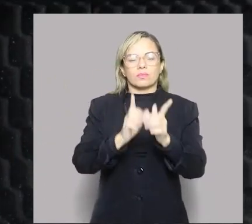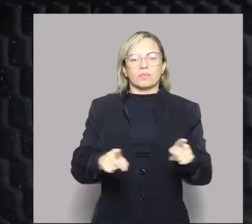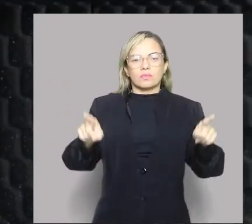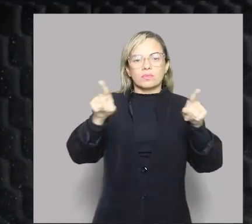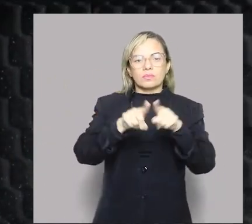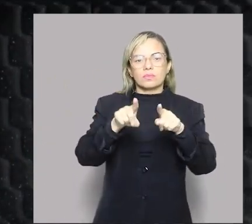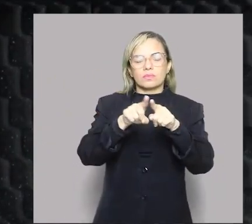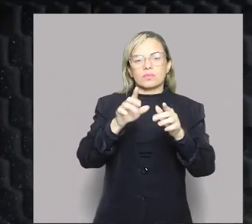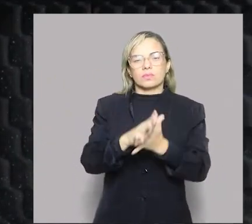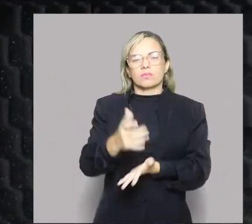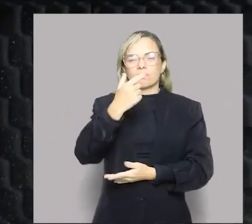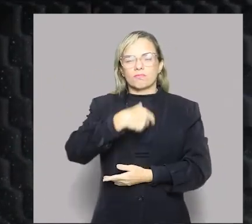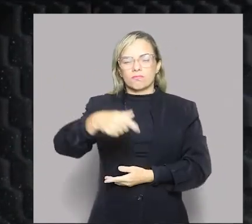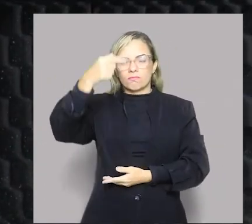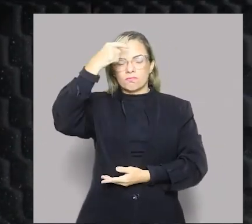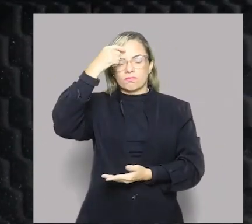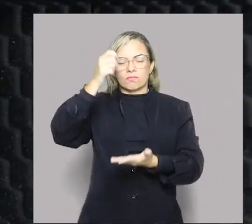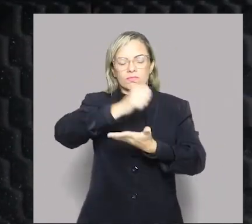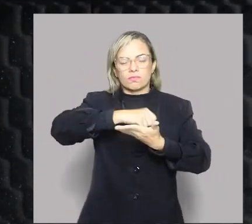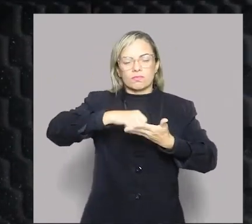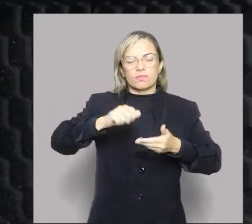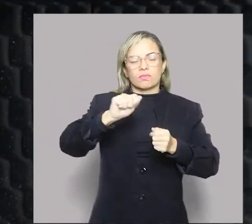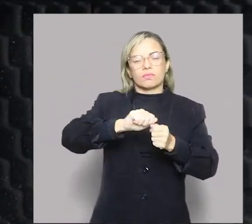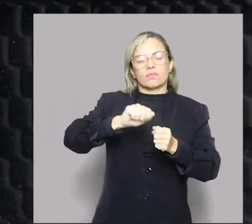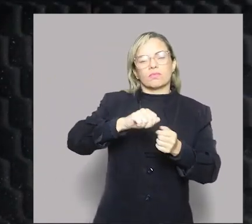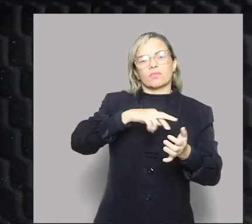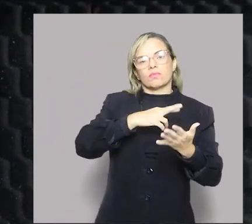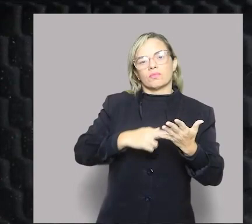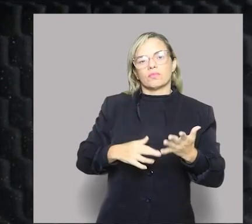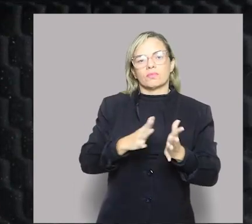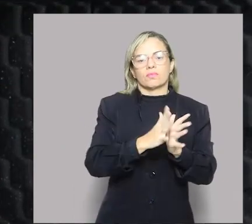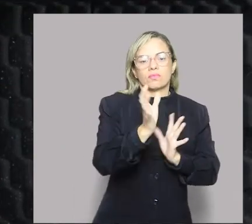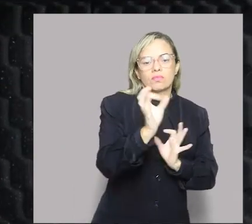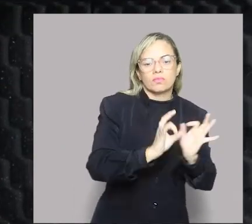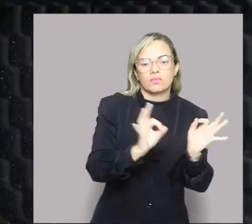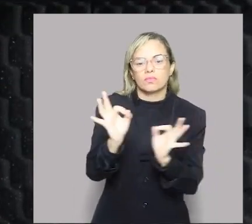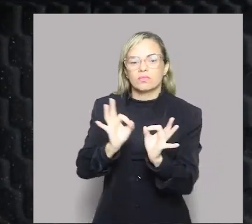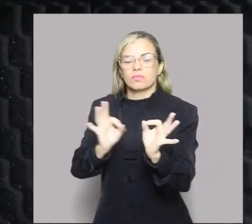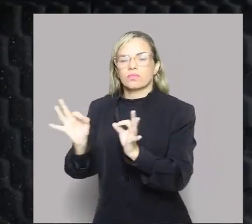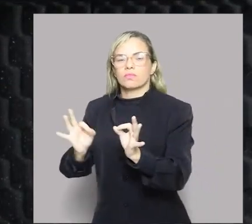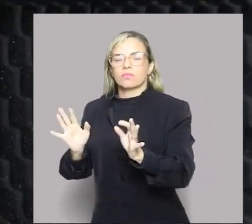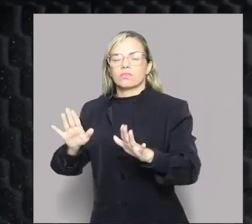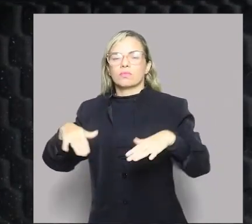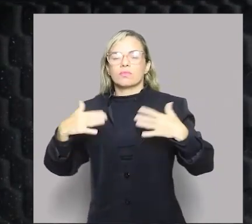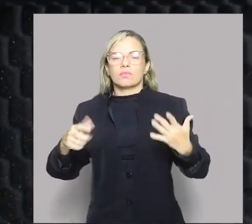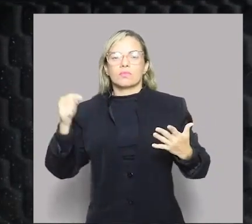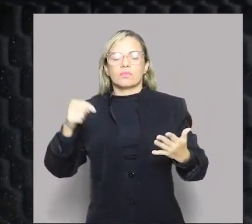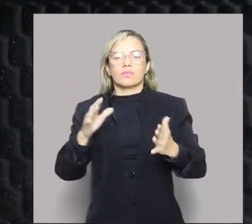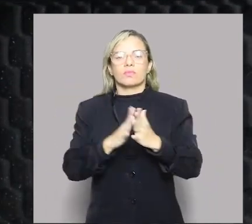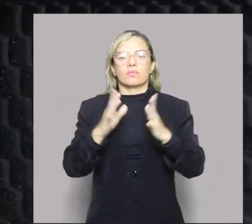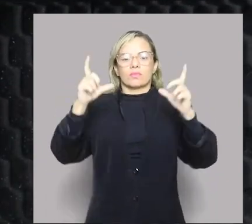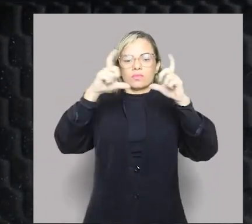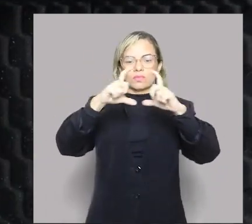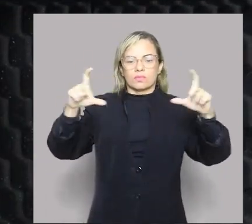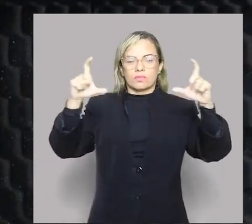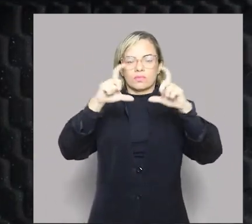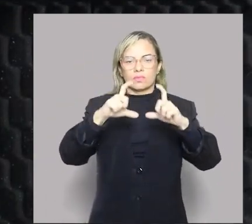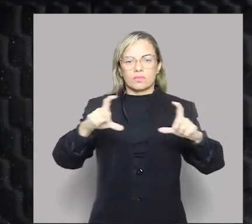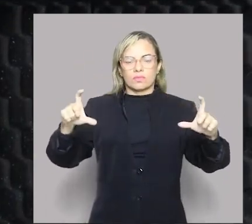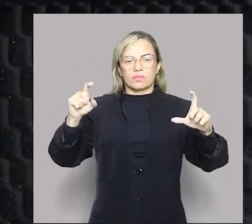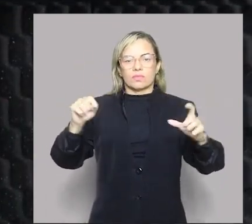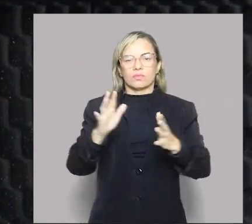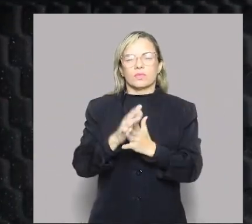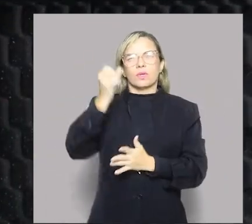mente ao fazer uma redação é o aspecto de organização. Organizar os seus parágrafos, organizar